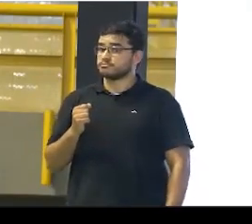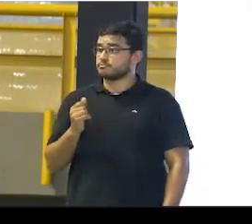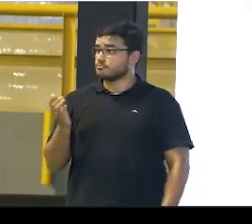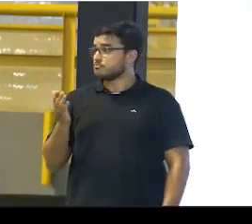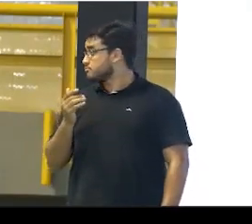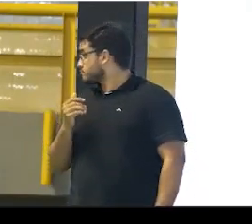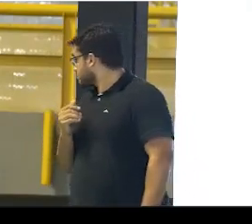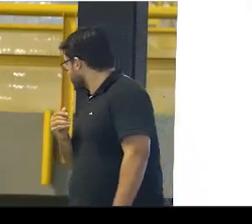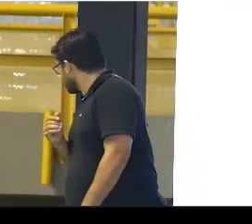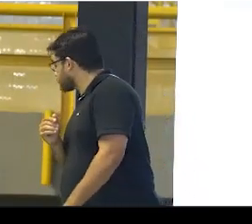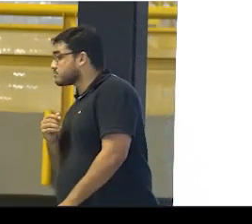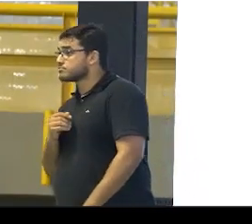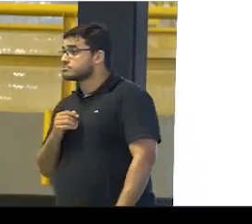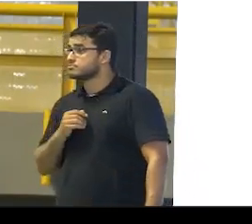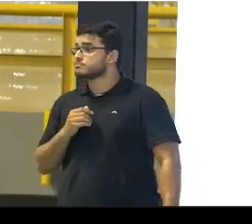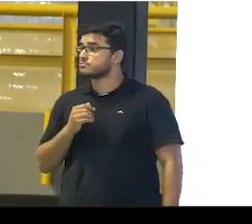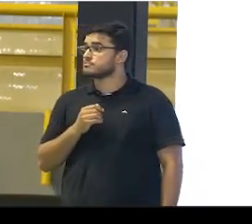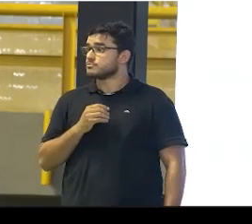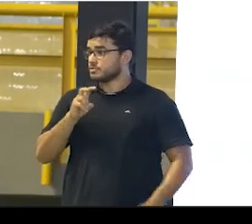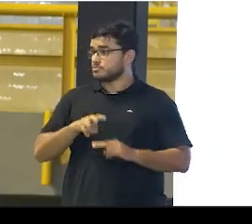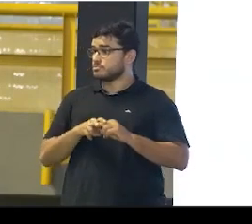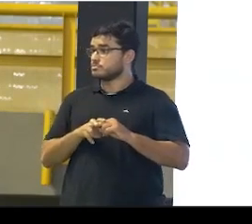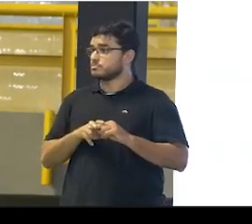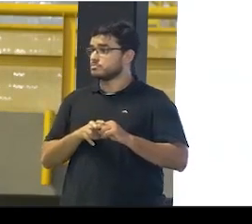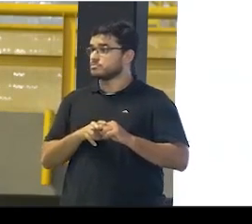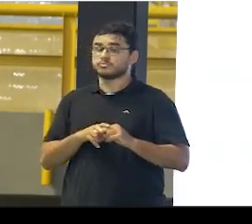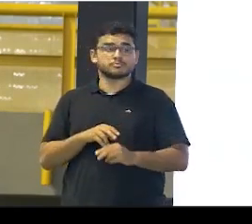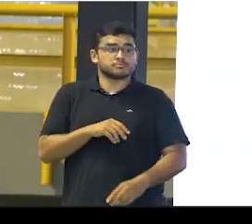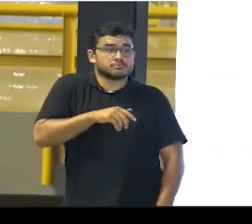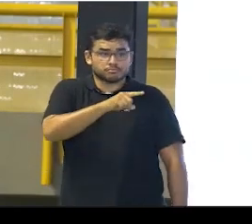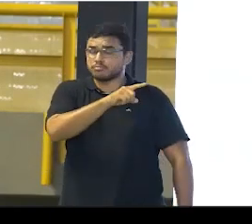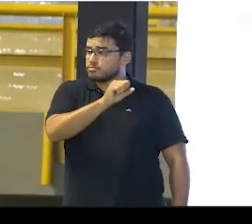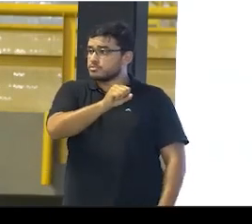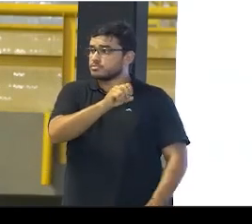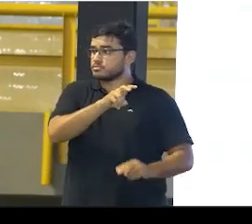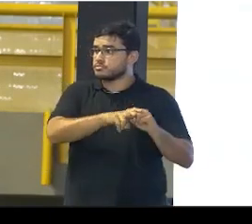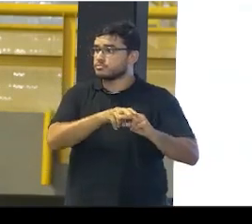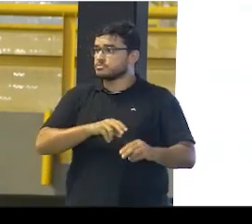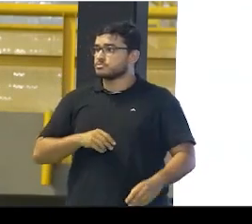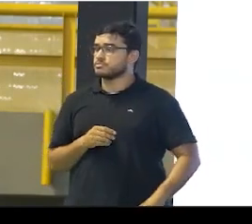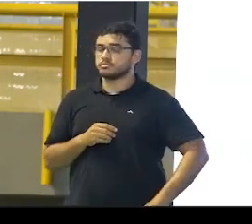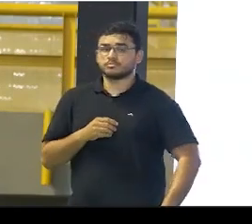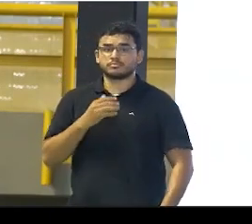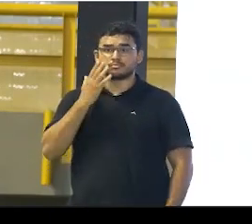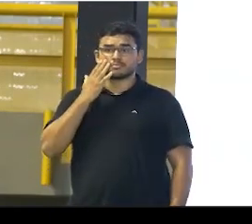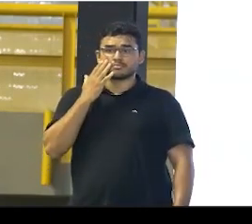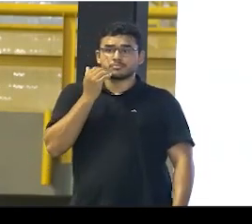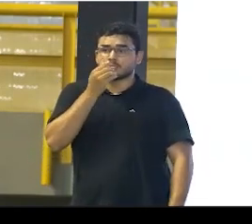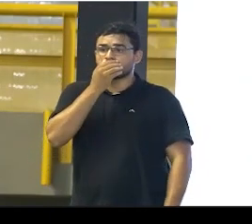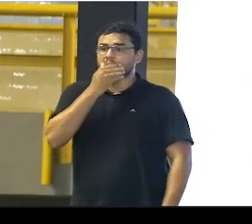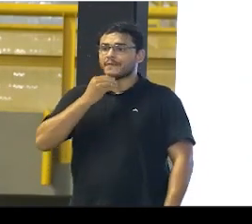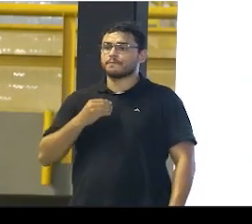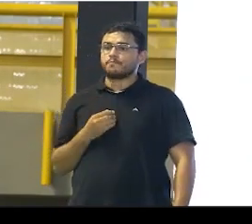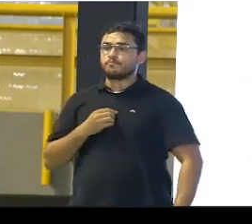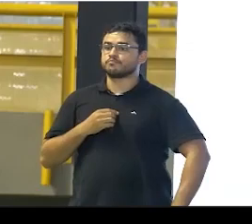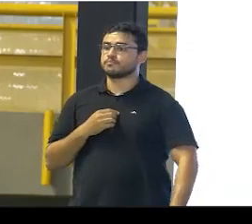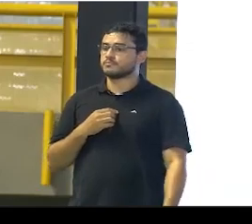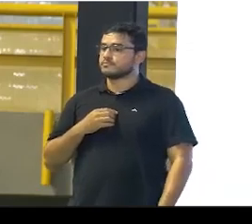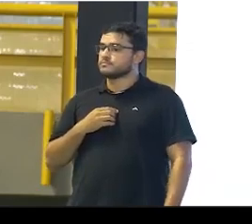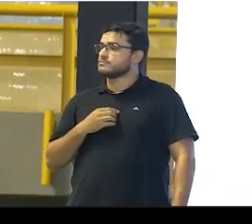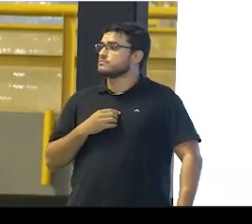outras 300? Né? Então é importante a pessoa ter conhecimento. Vamos fazer